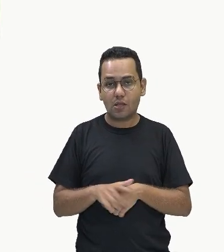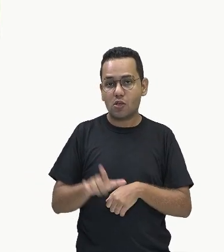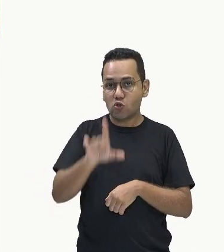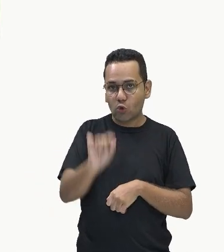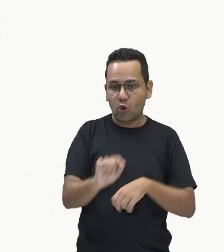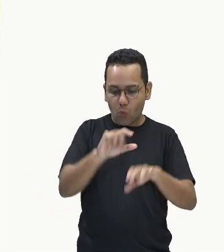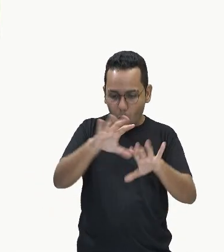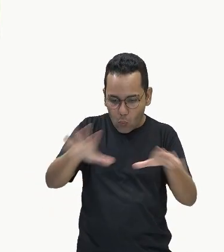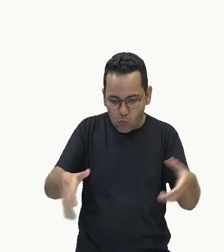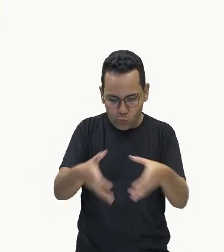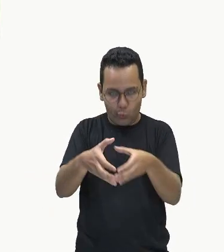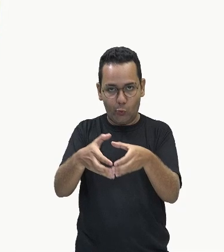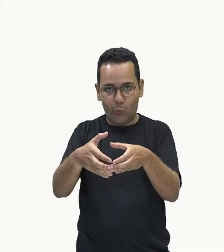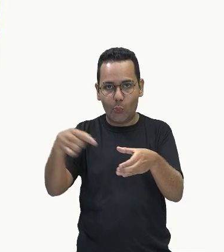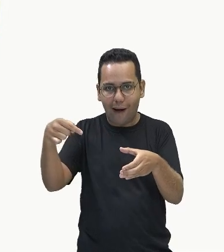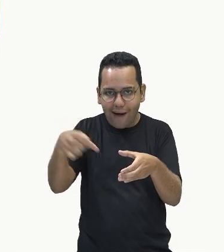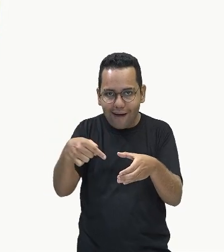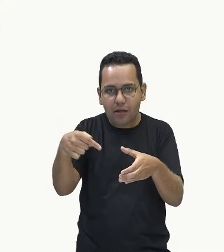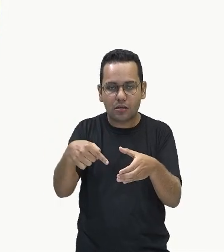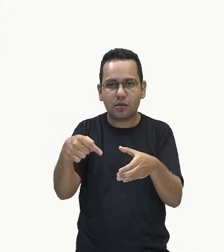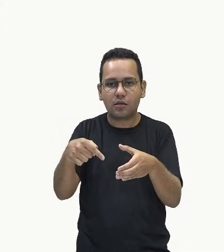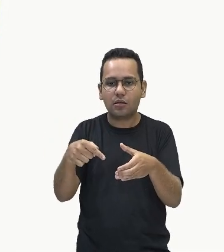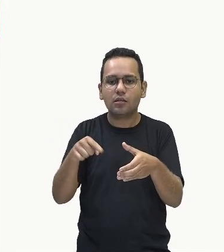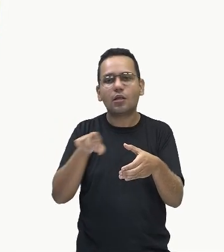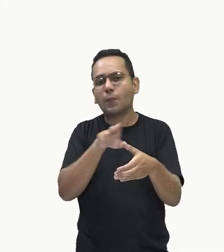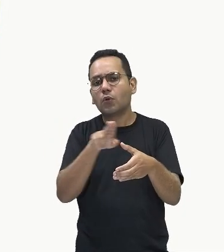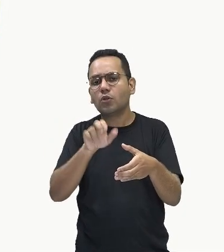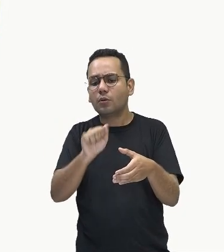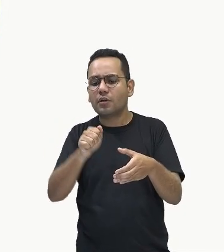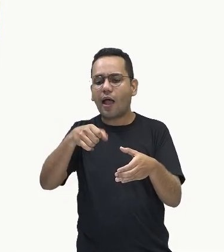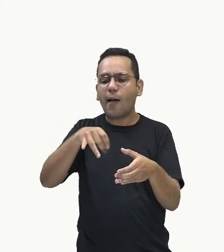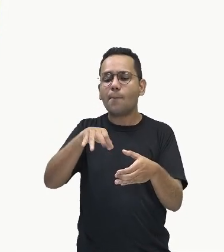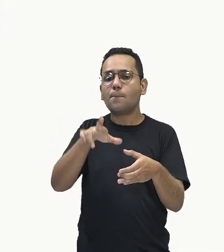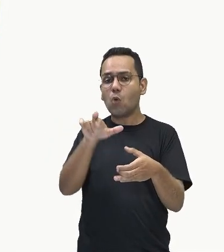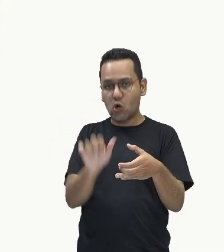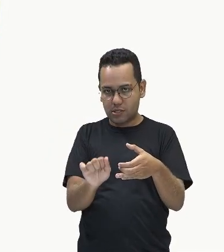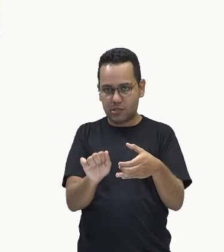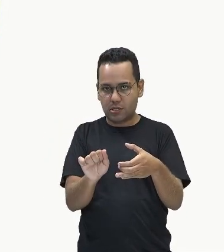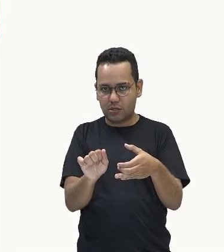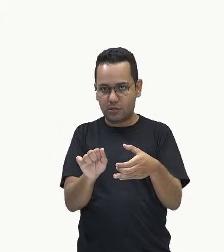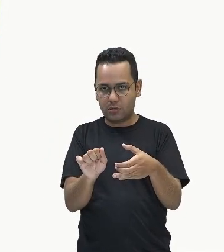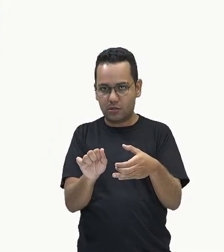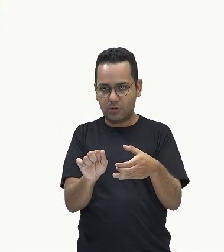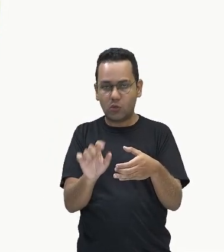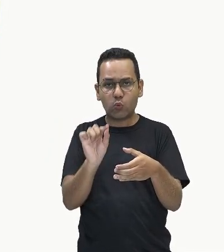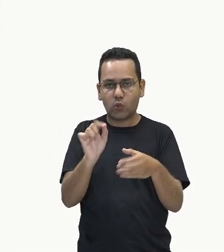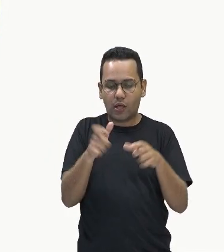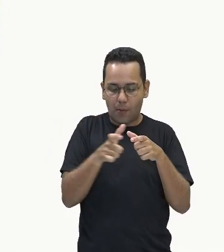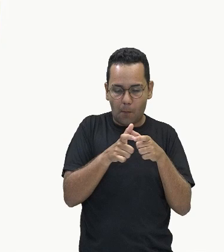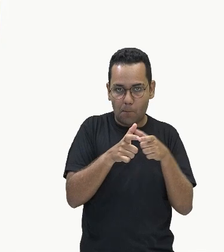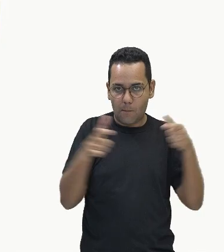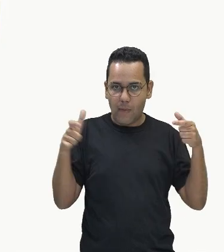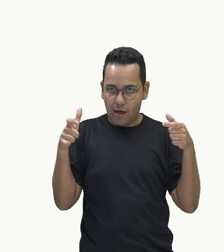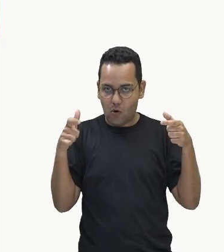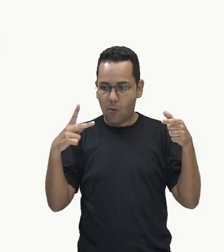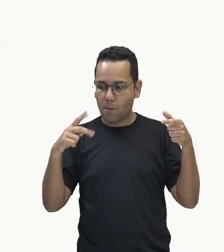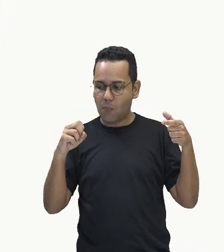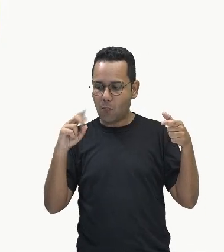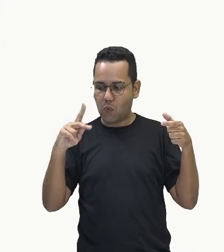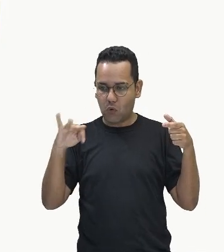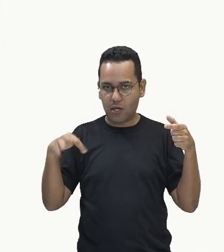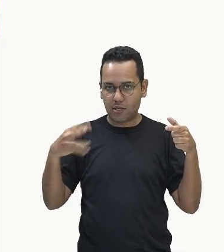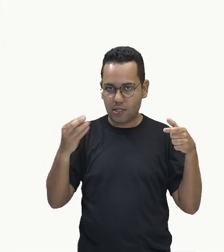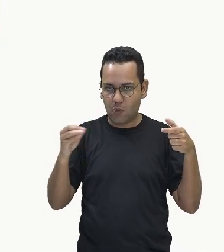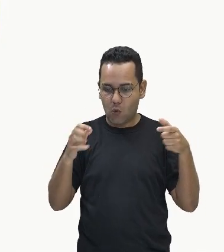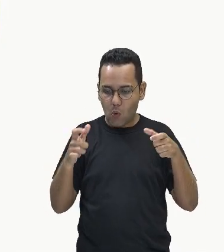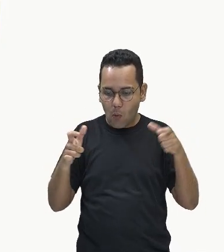população. Essa parte é o que a gente chama de amostra. Tudo bem? Deu para entender como é que